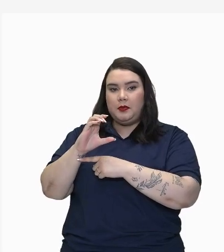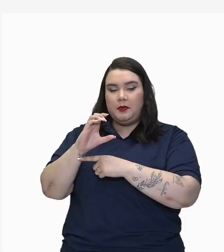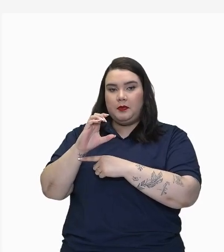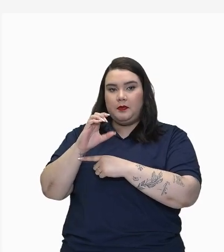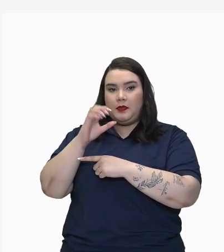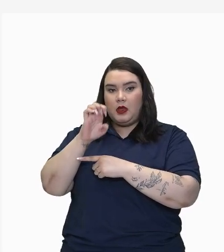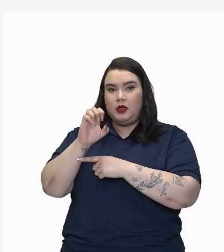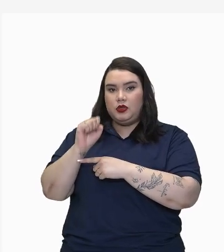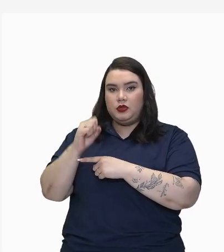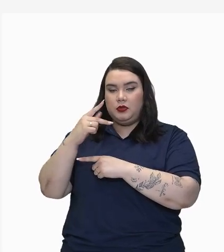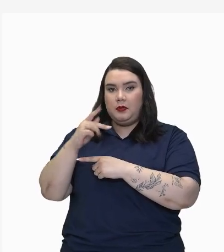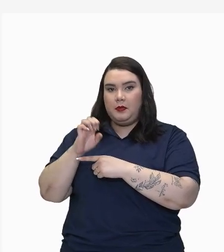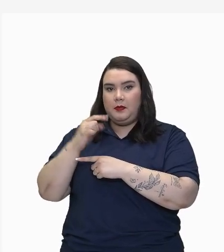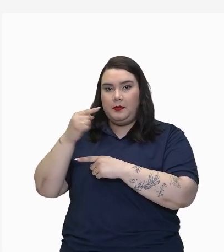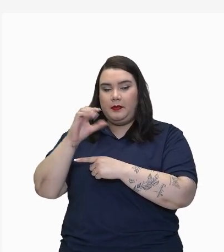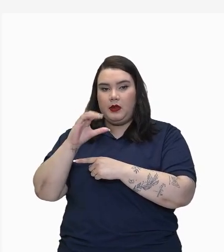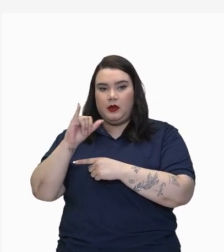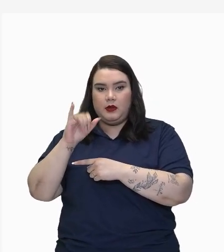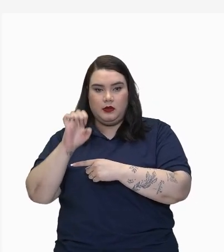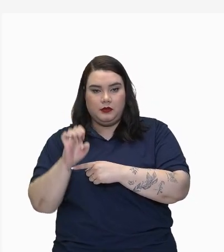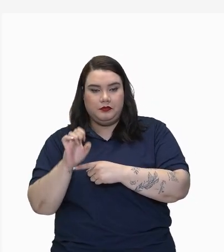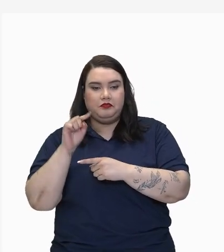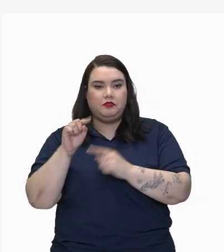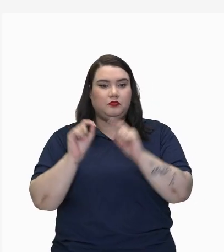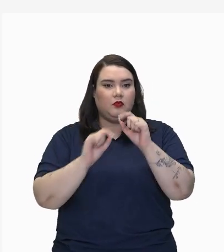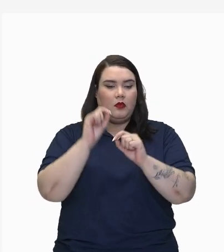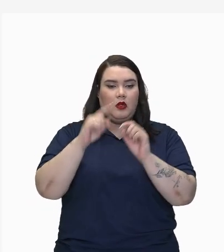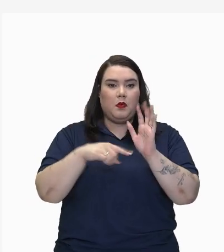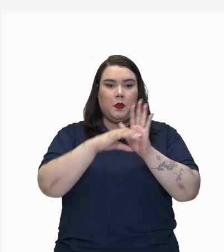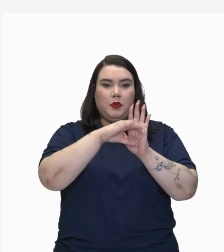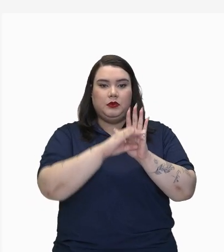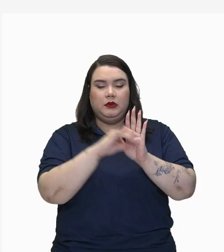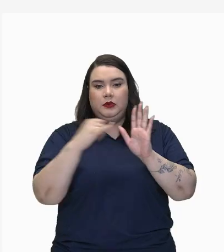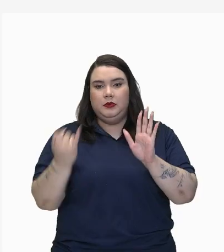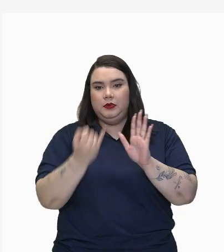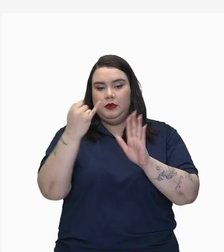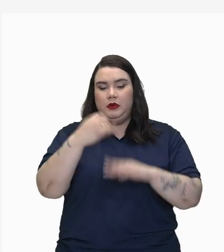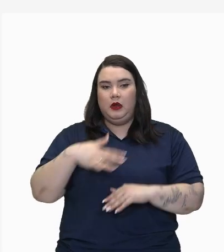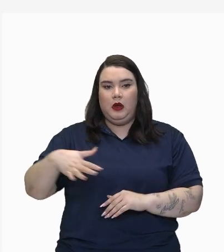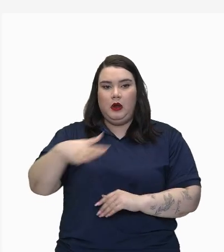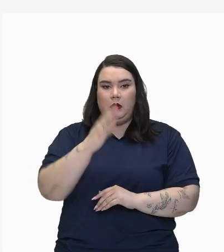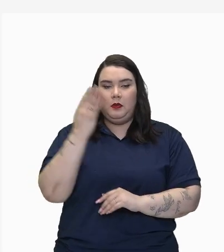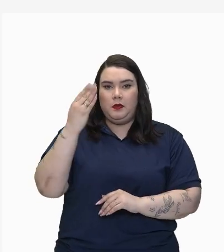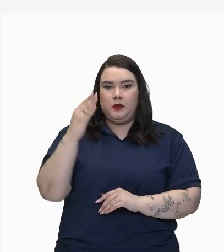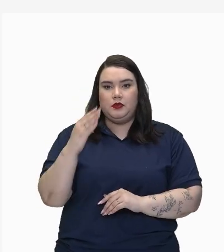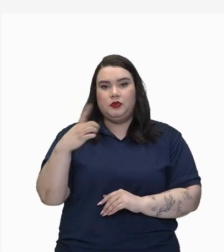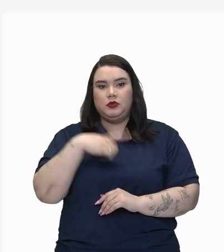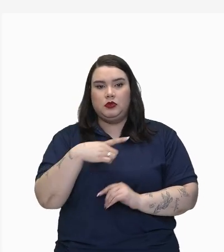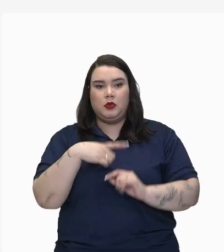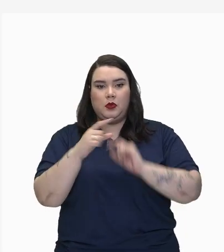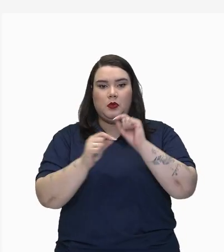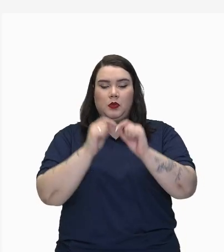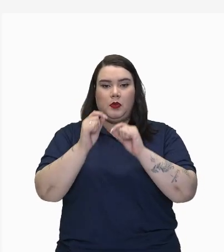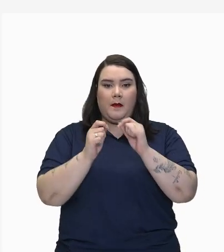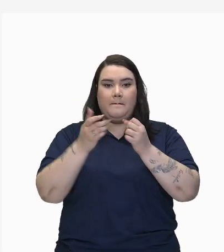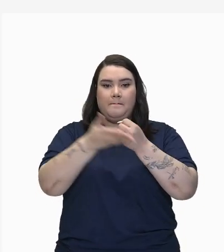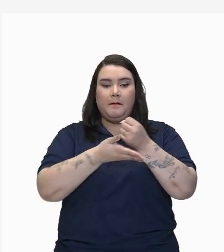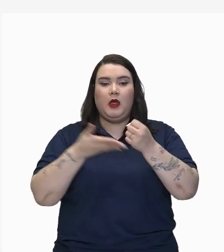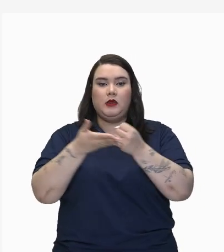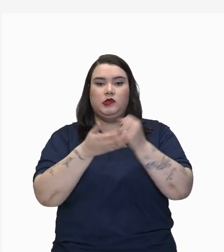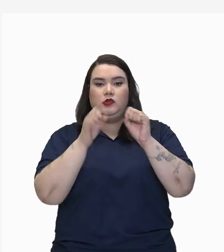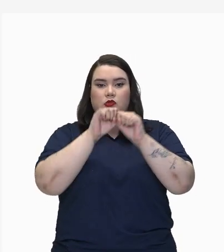a espécie é um conceito fundamental aí dentro da área da biologia, que designa a